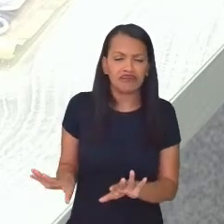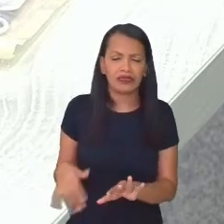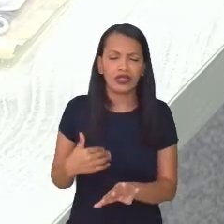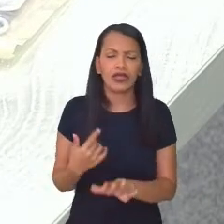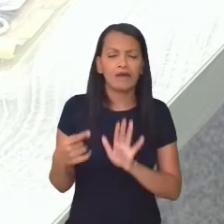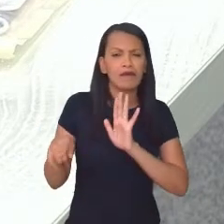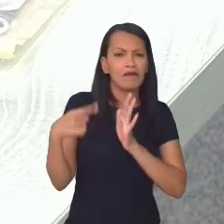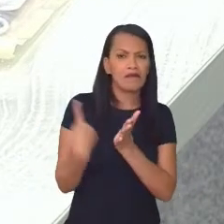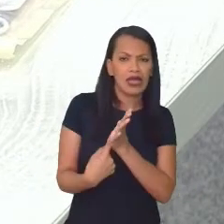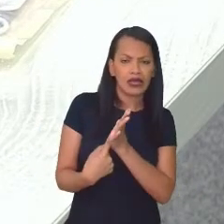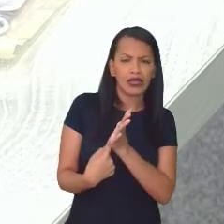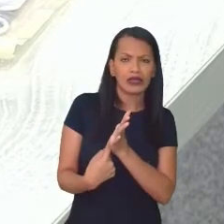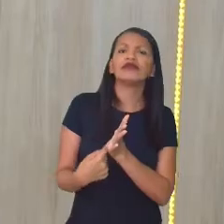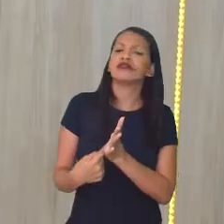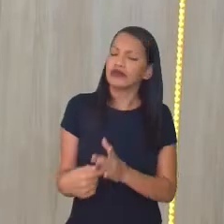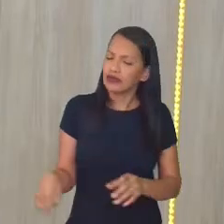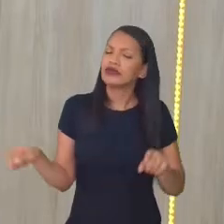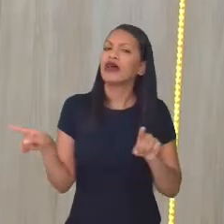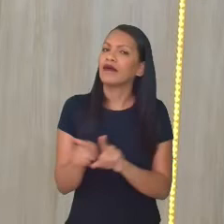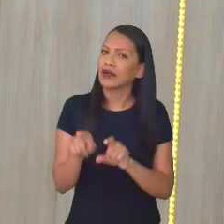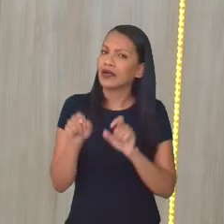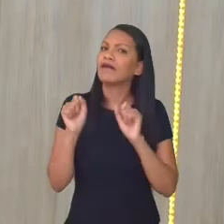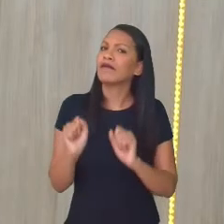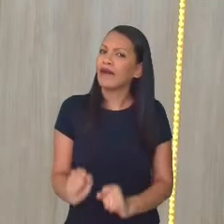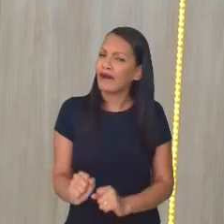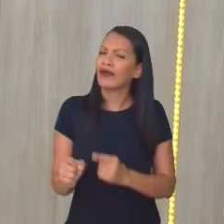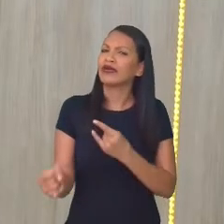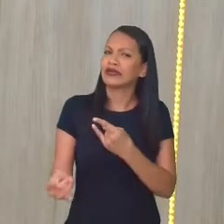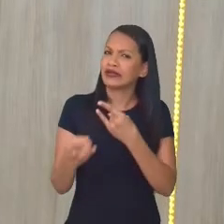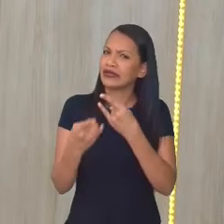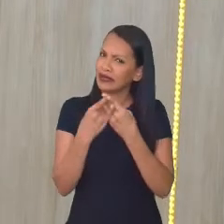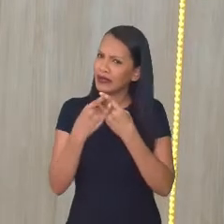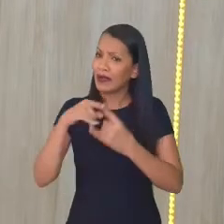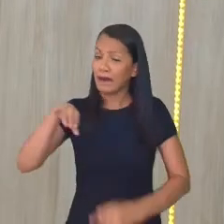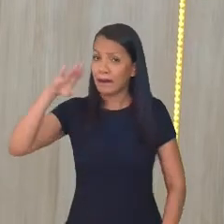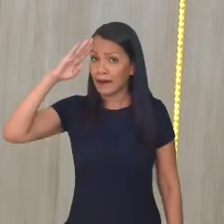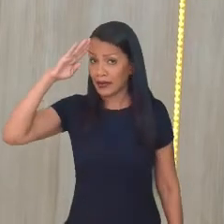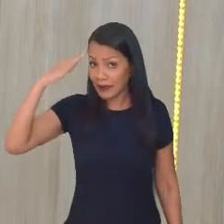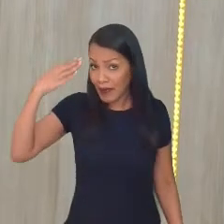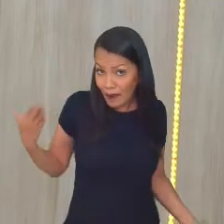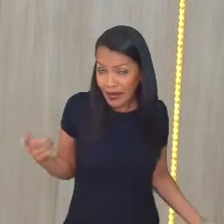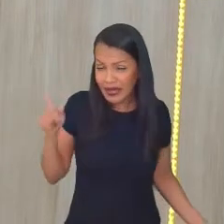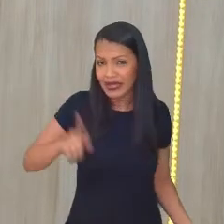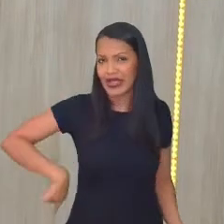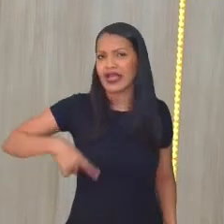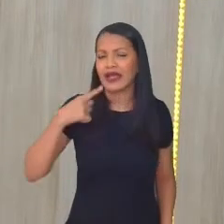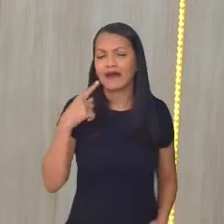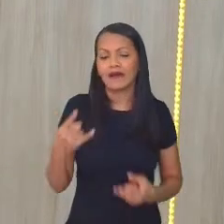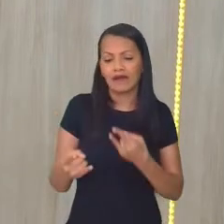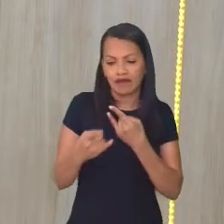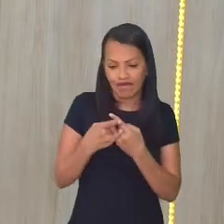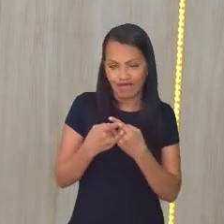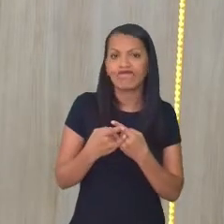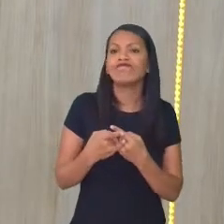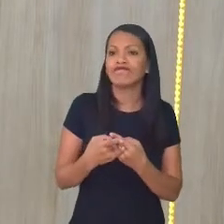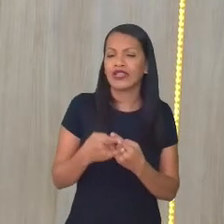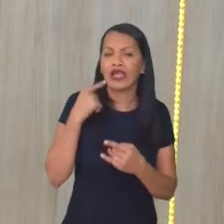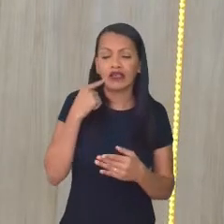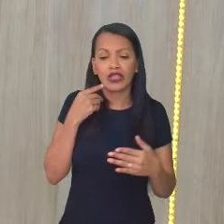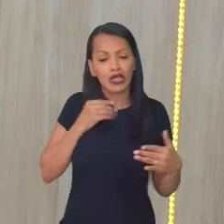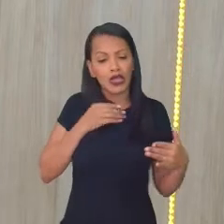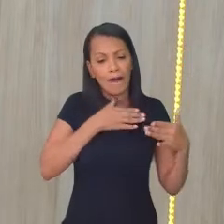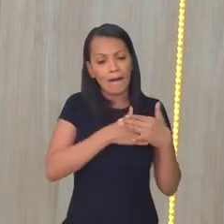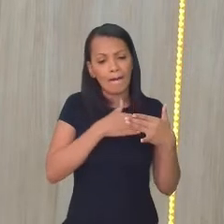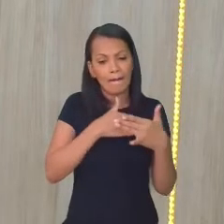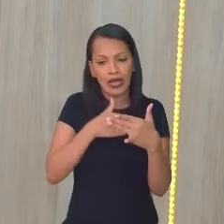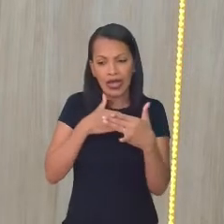ela pode estar já também com a camisinha feminina, principalmente que são essas aí, esse método aí considerado de barreira,